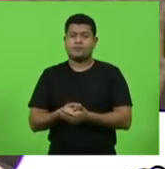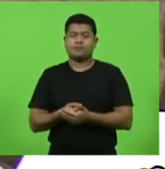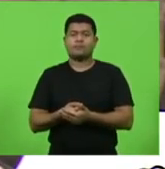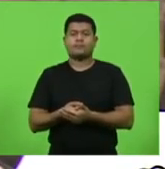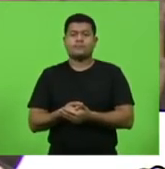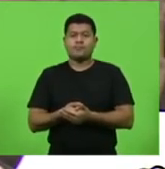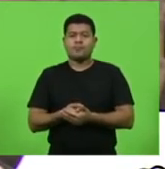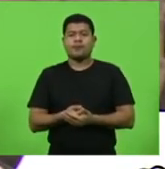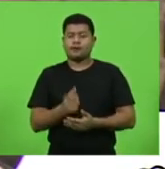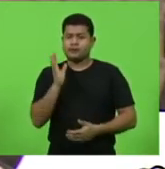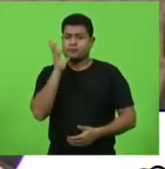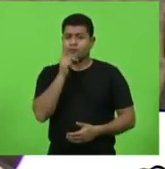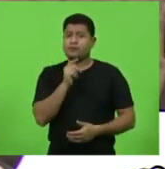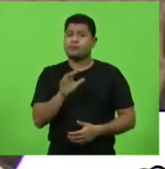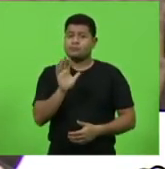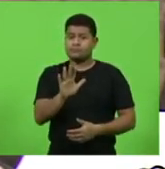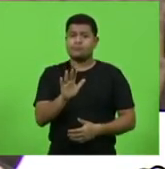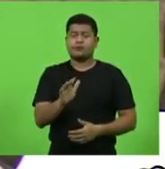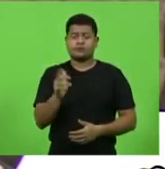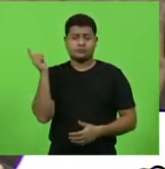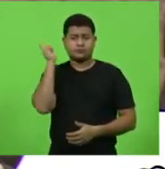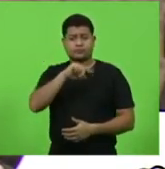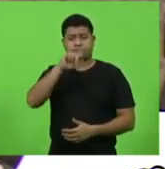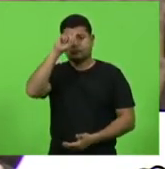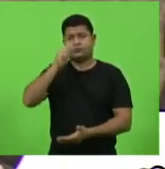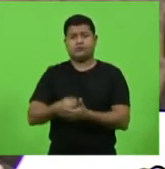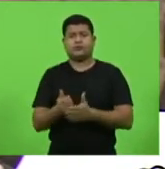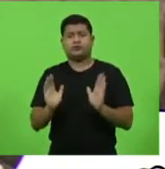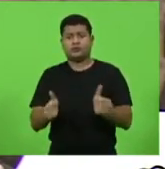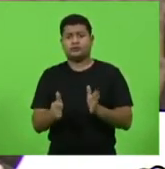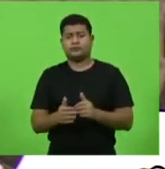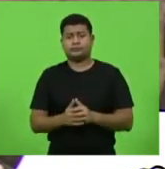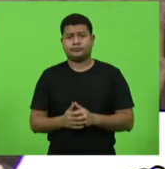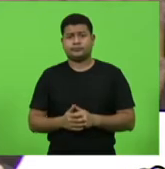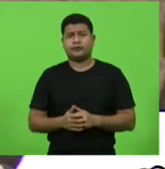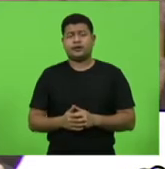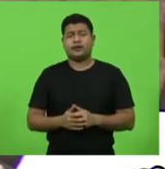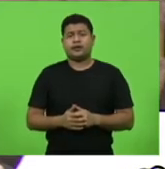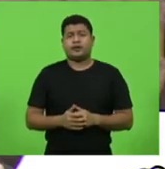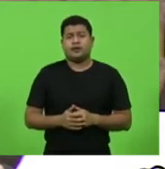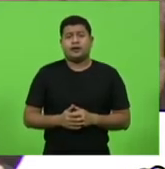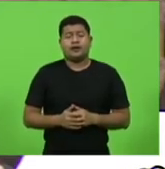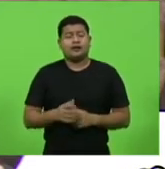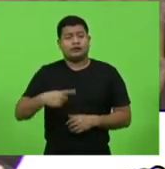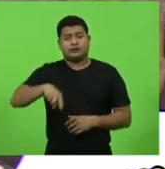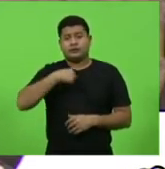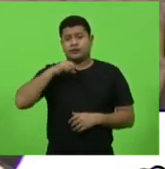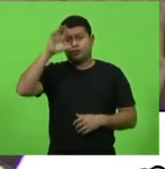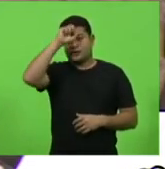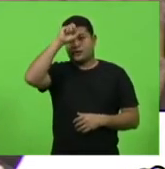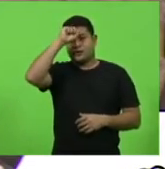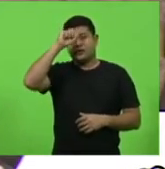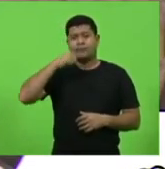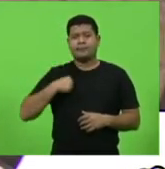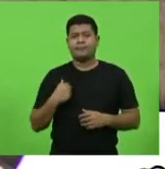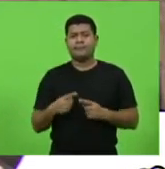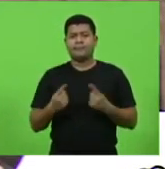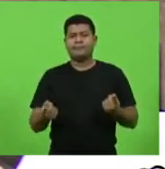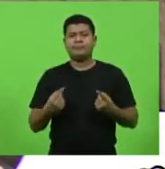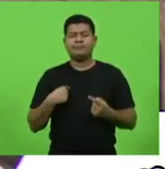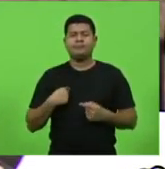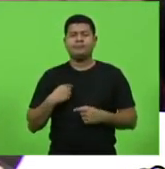demorada, mas foi tomada essa decisão. E que nós possamos aprender alguma coisa. Enfim, o Brasil é um